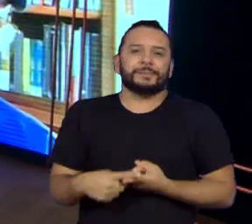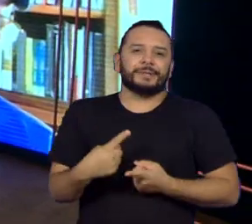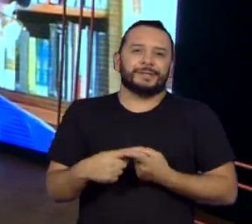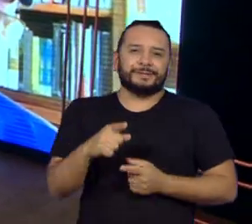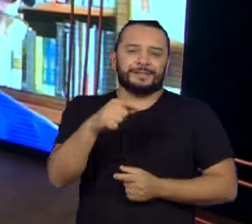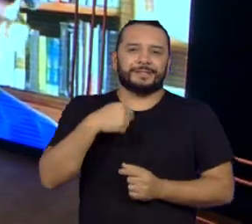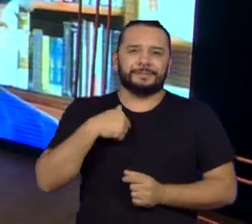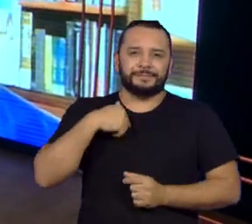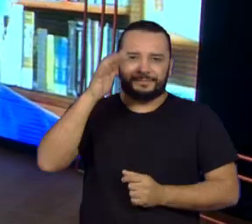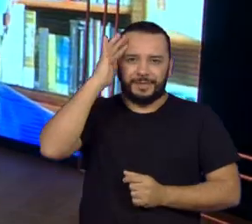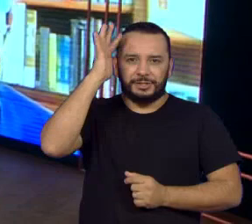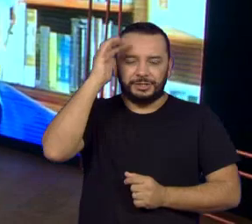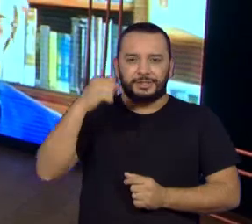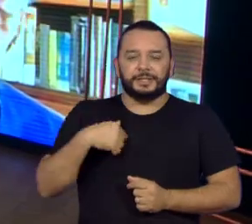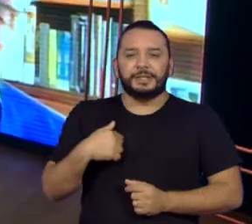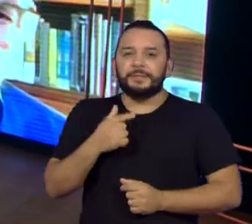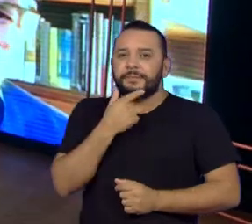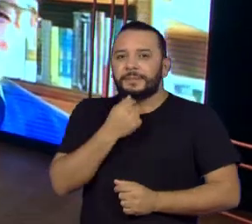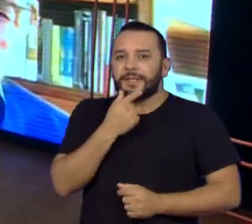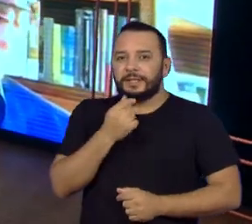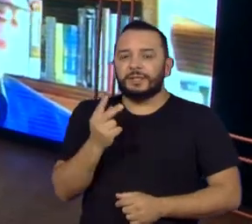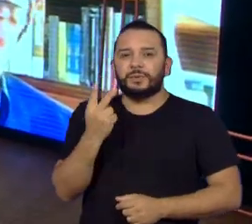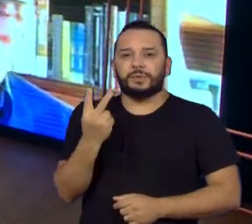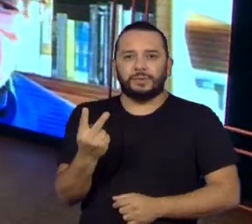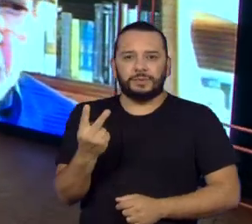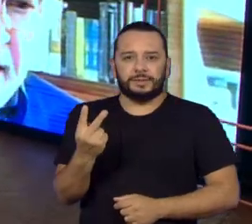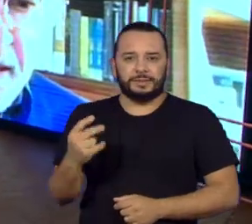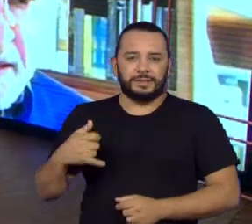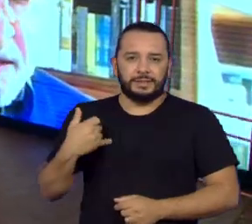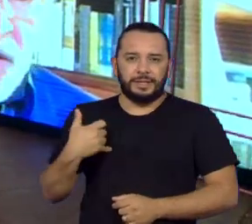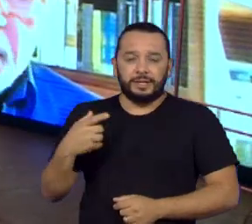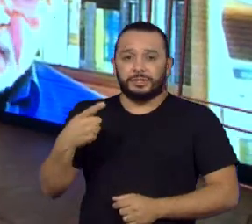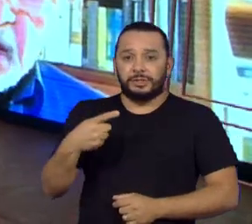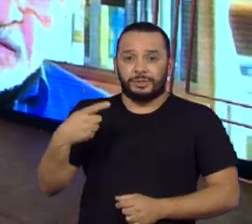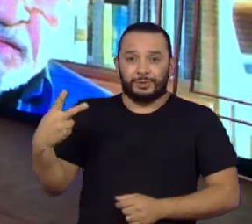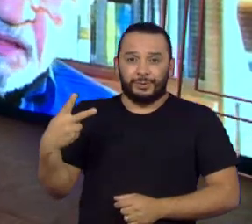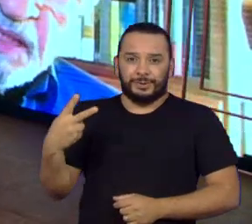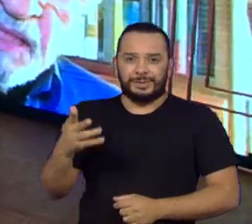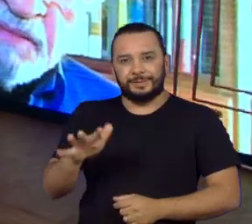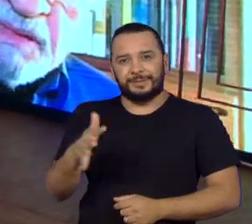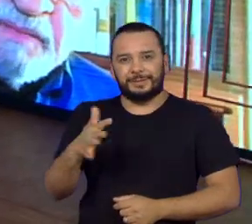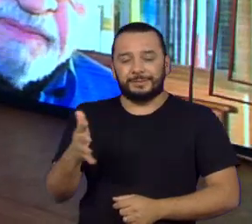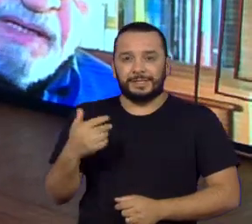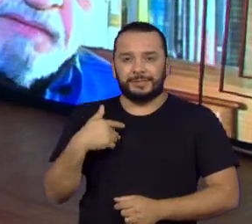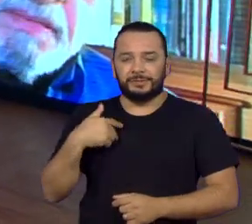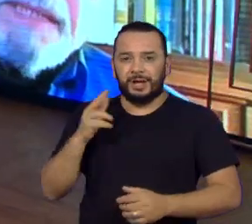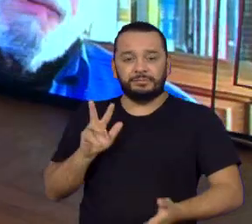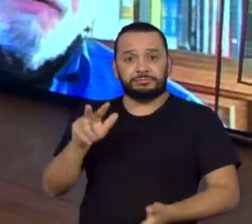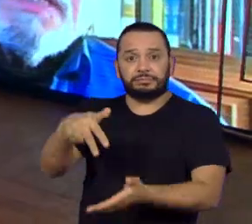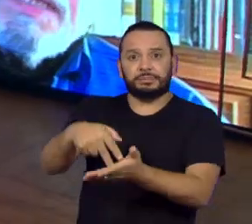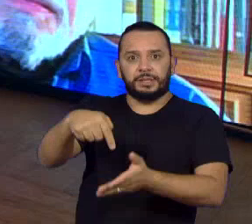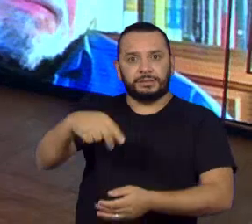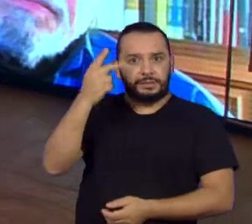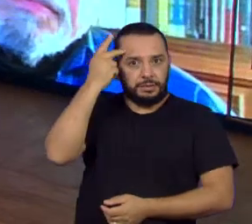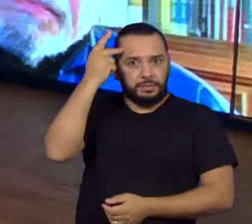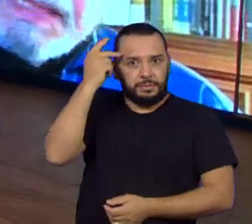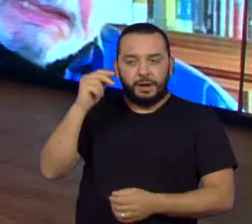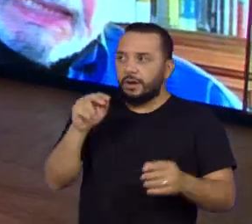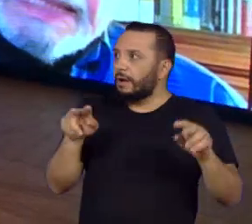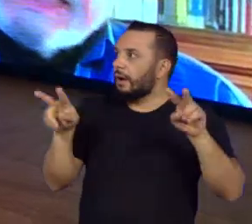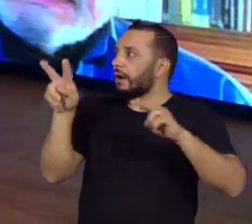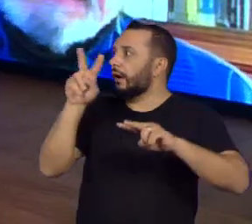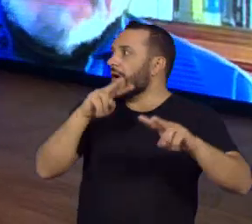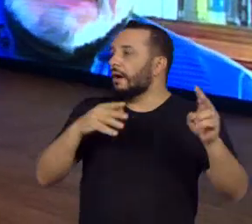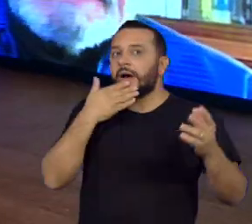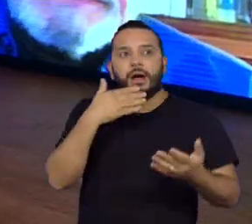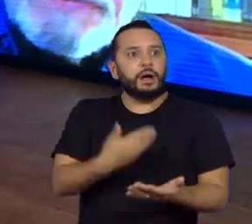porque você imagina 2 garotos, né, de 12 anos que chegam em São Paulo e encontram uma